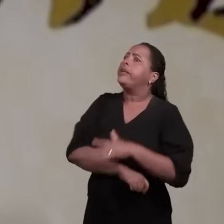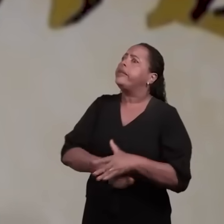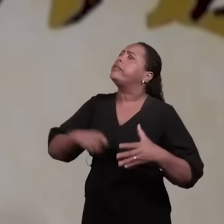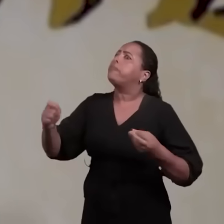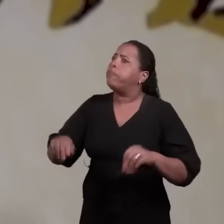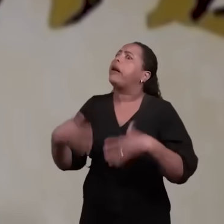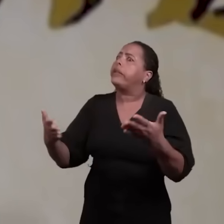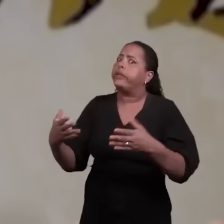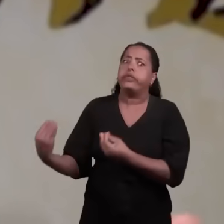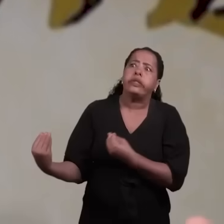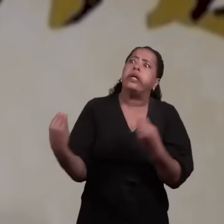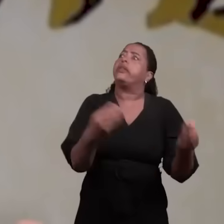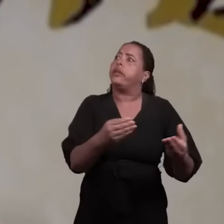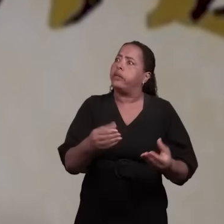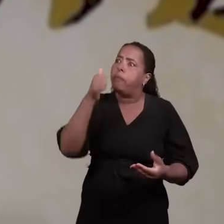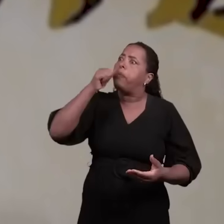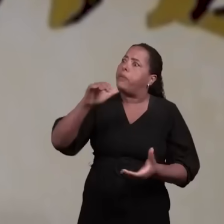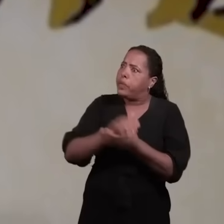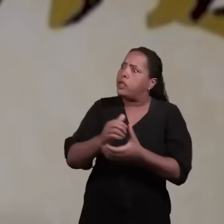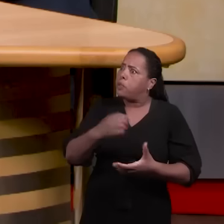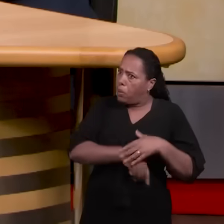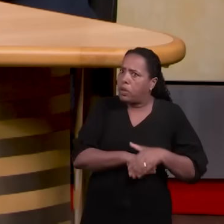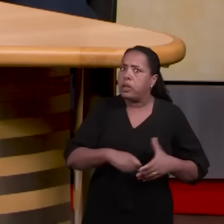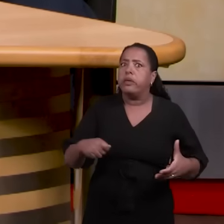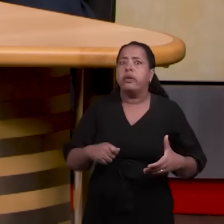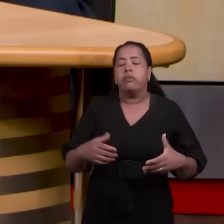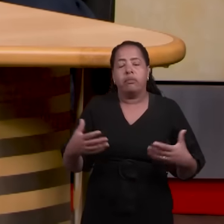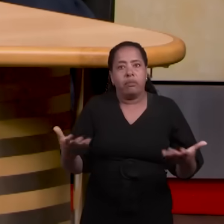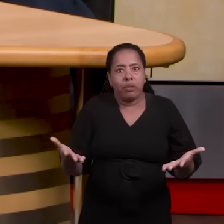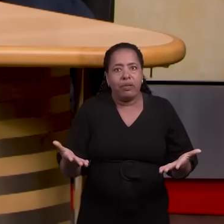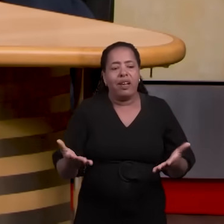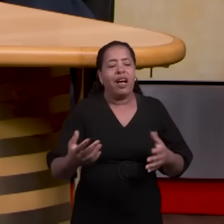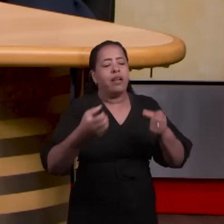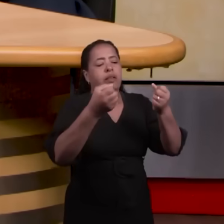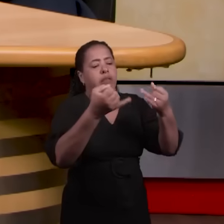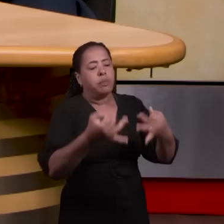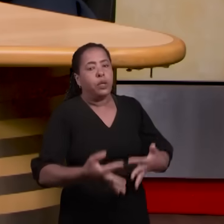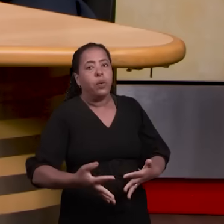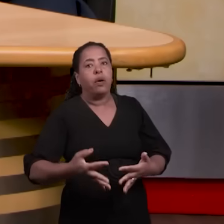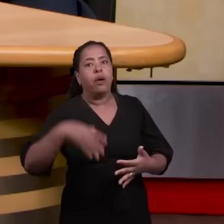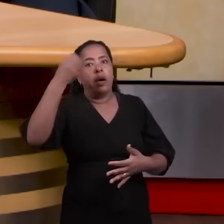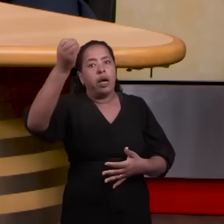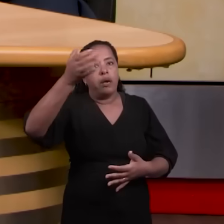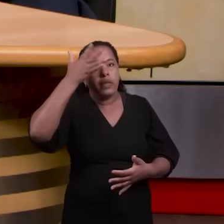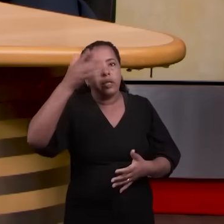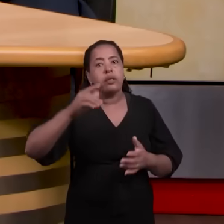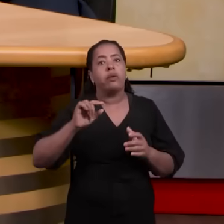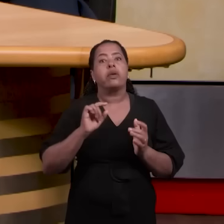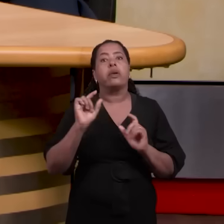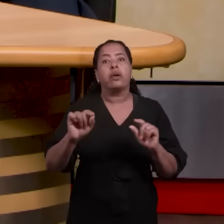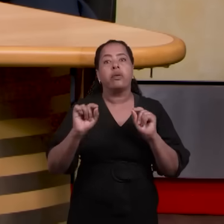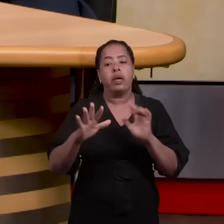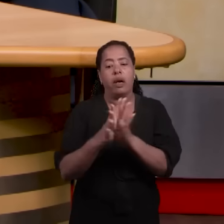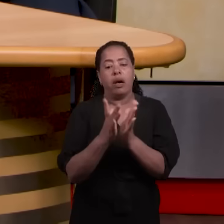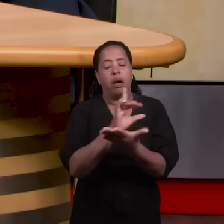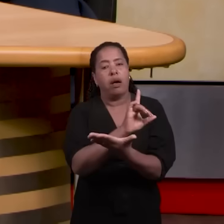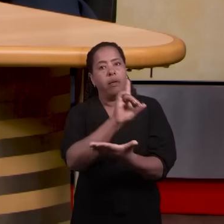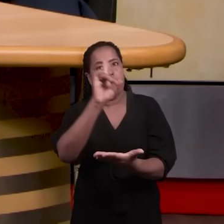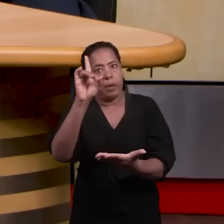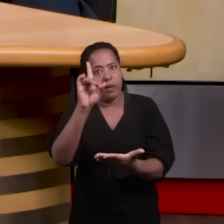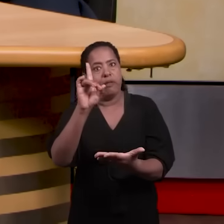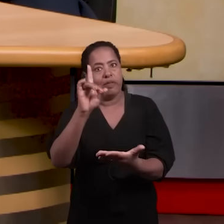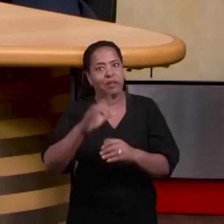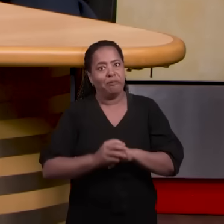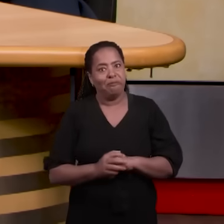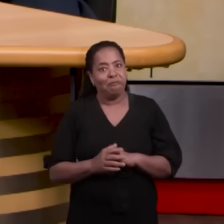essa espada é a palavra do Senhor, a partir de agora... Tinha uma experiência também parecida com essa, tinha uma irmã da igreja que